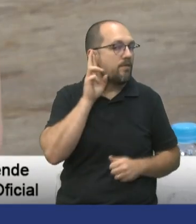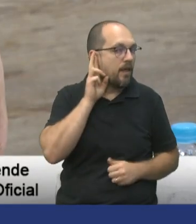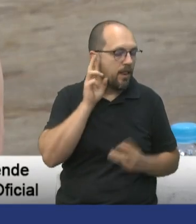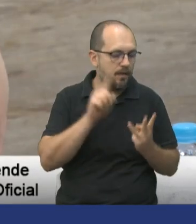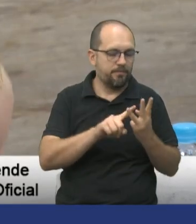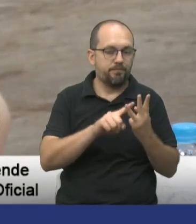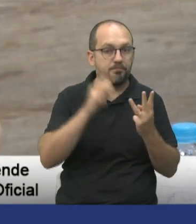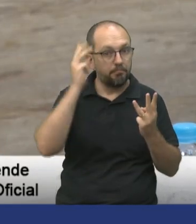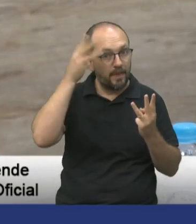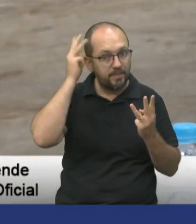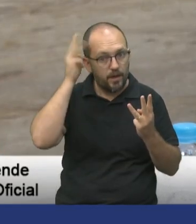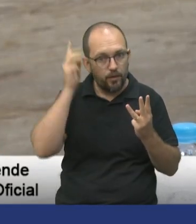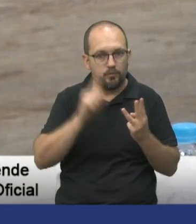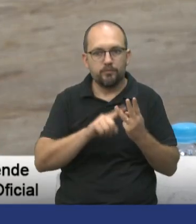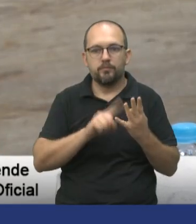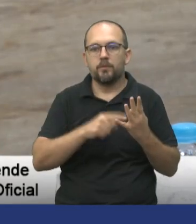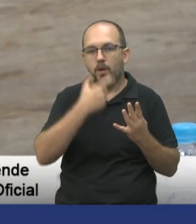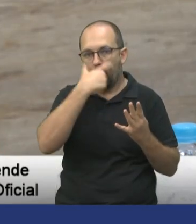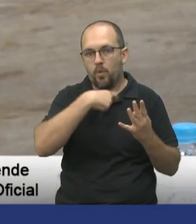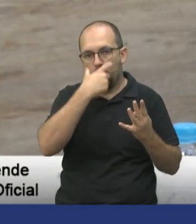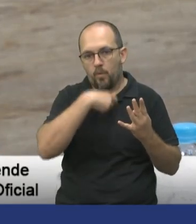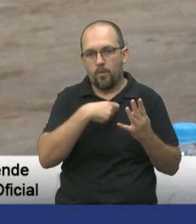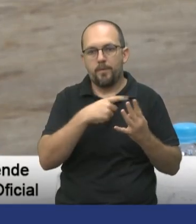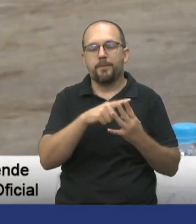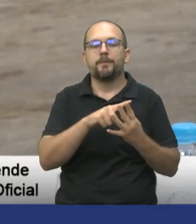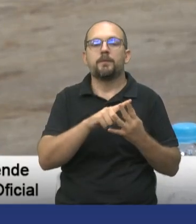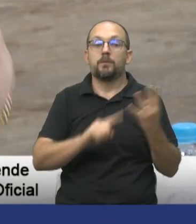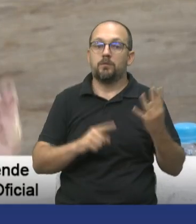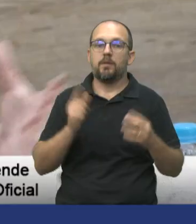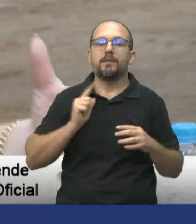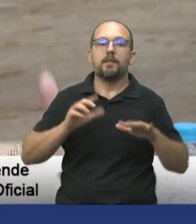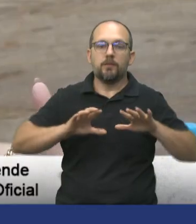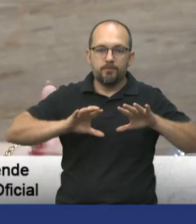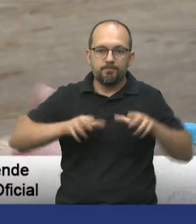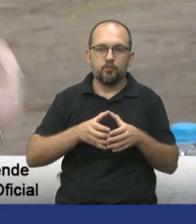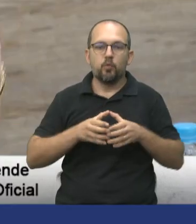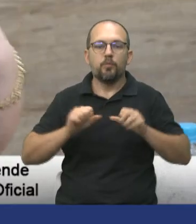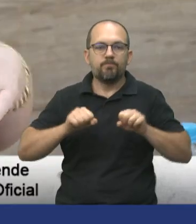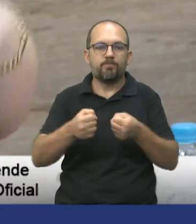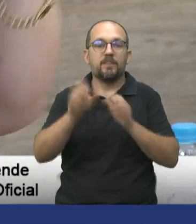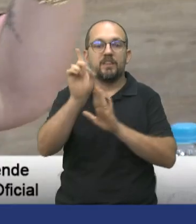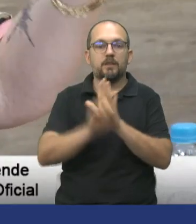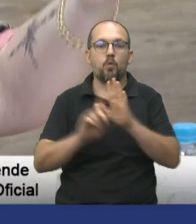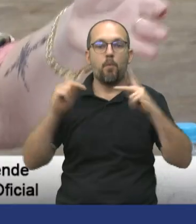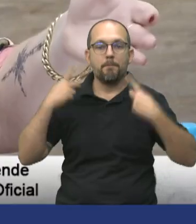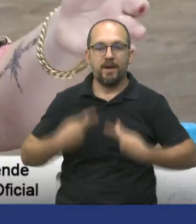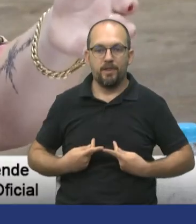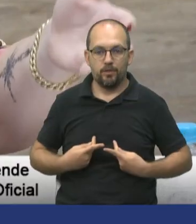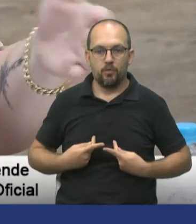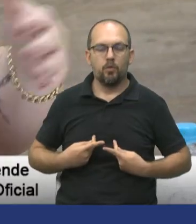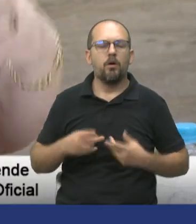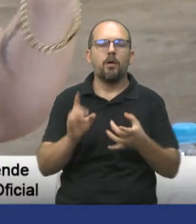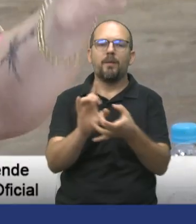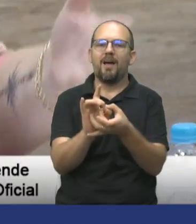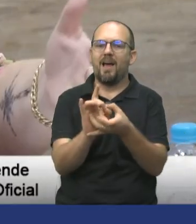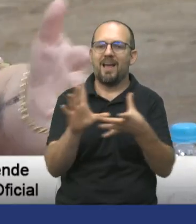junto comigo, o Dr. Paulo está na frente junto comigo. Nós temos a Frente Parlamentar de Direitos Humanos, que está à disposição para ir.